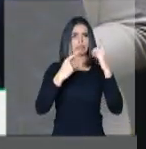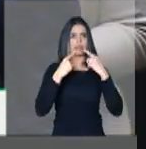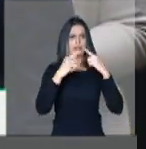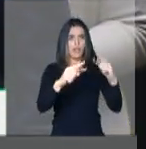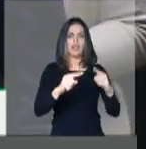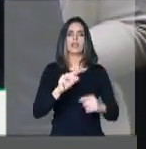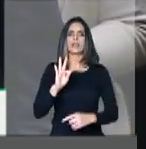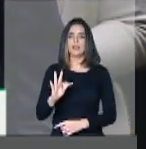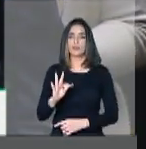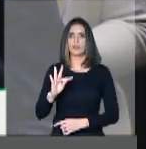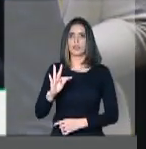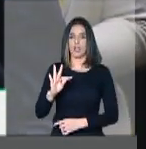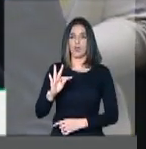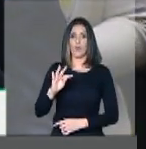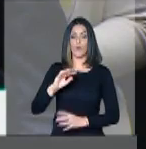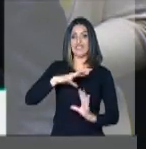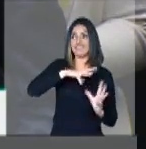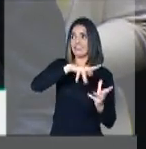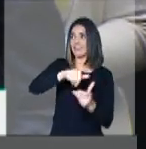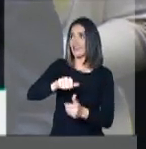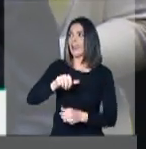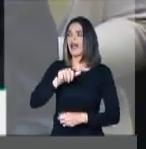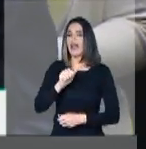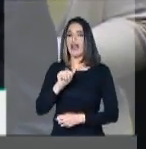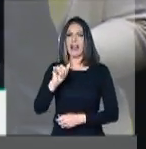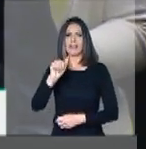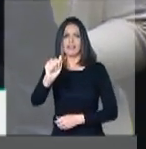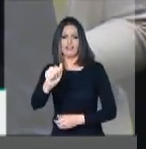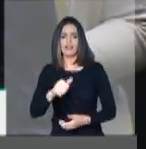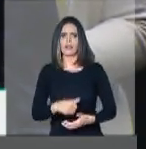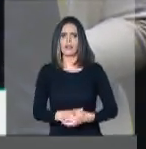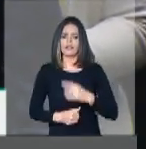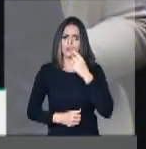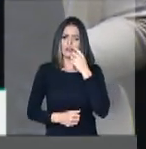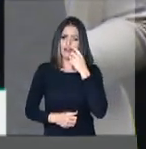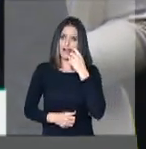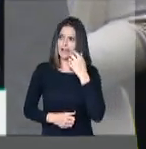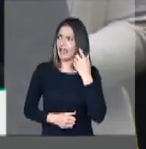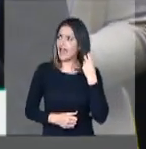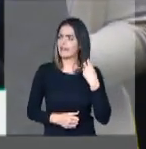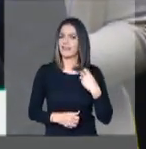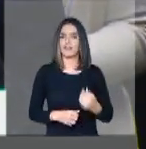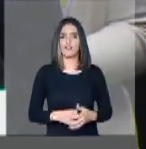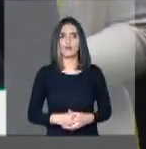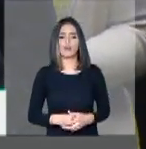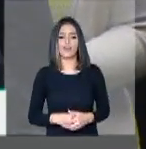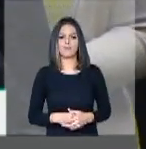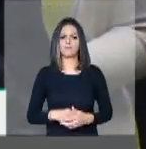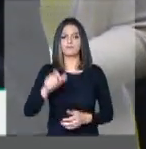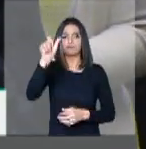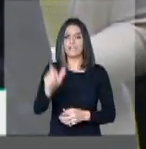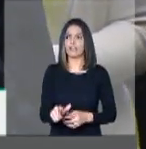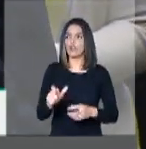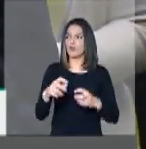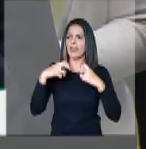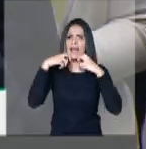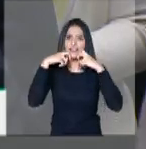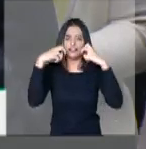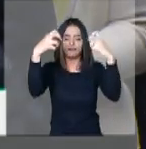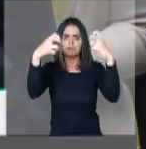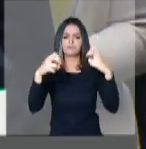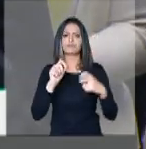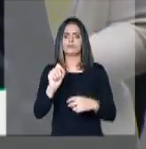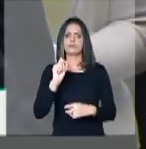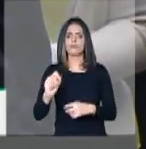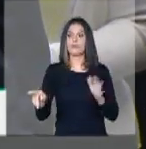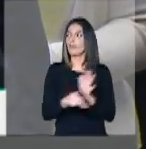Tribunal Internacional de Haia. O presidente Bolsonaro é uma vergonha internacional. A denúncia de ecocídio,